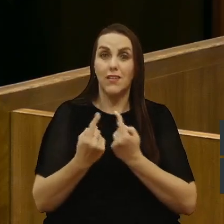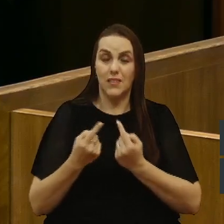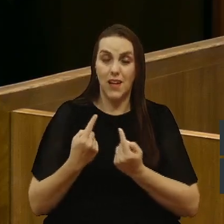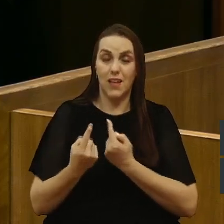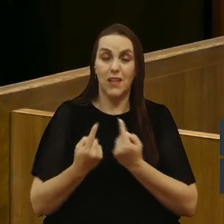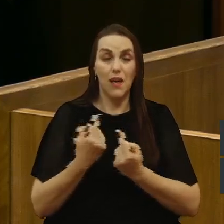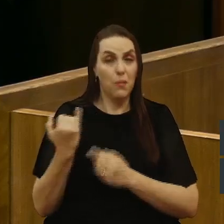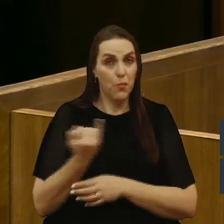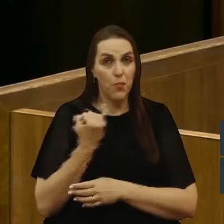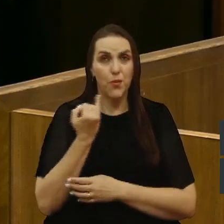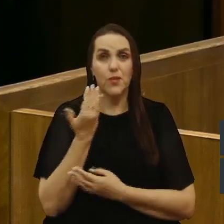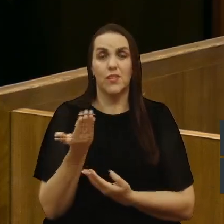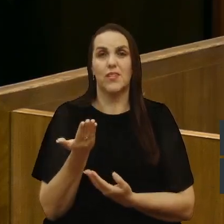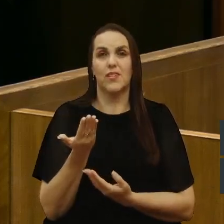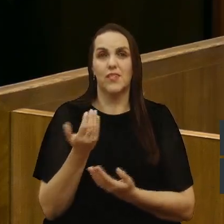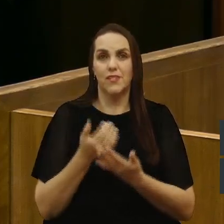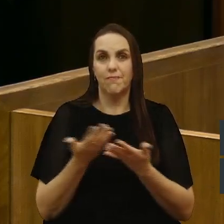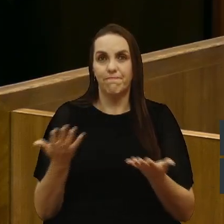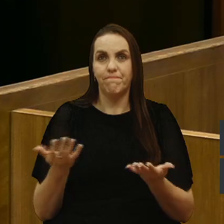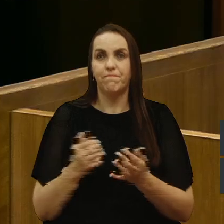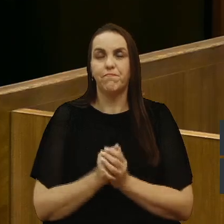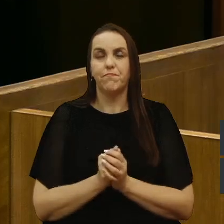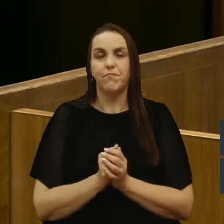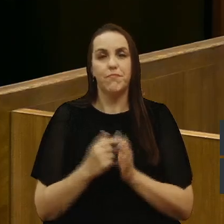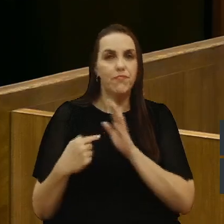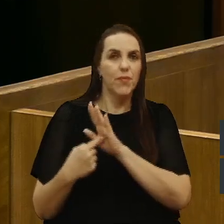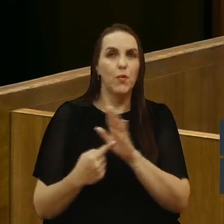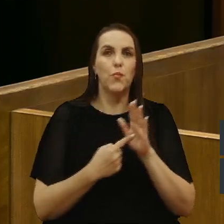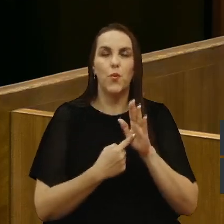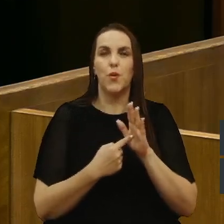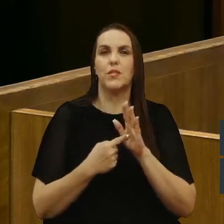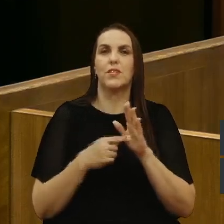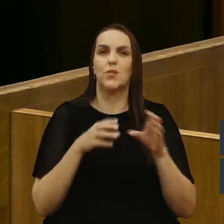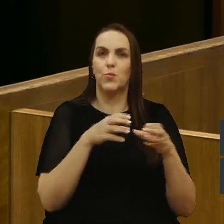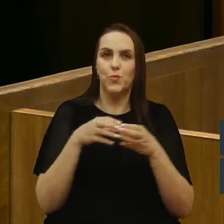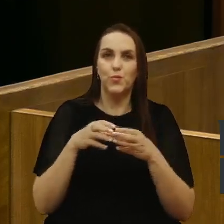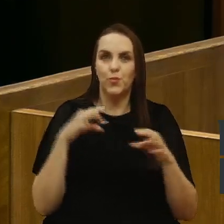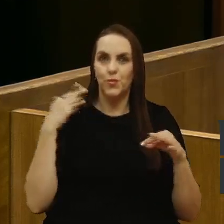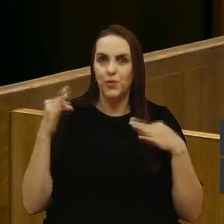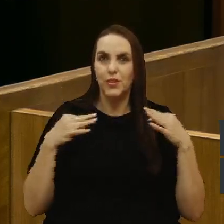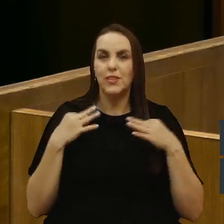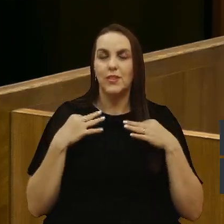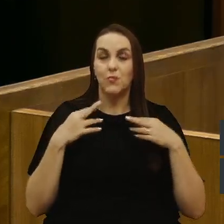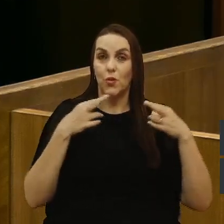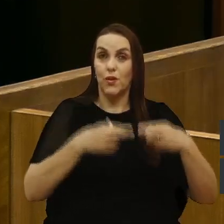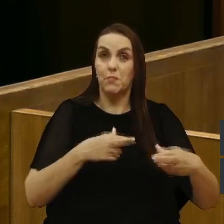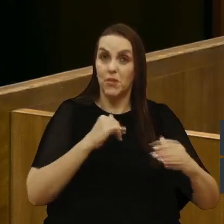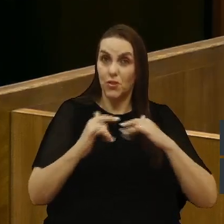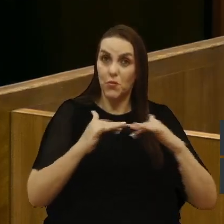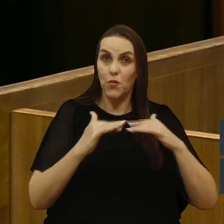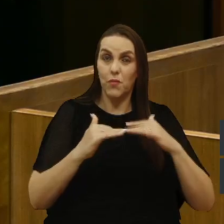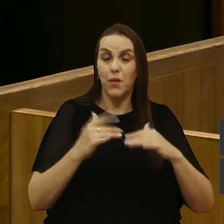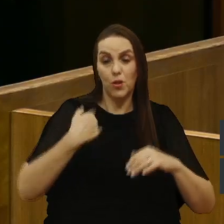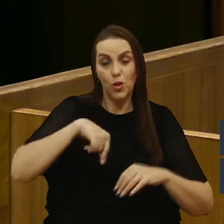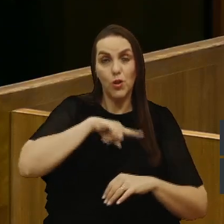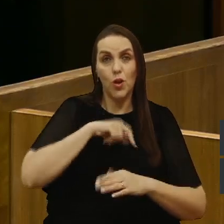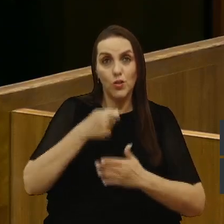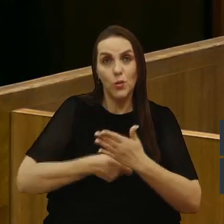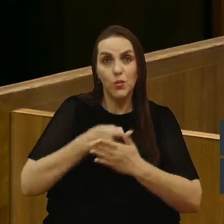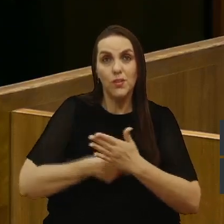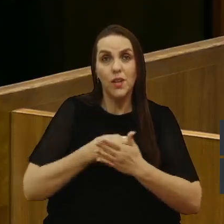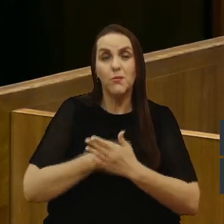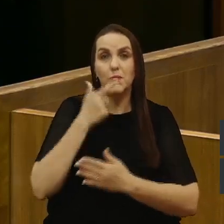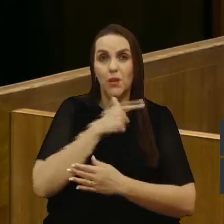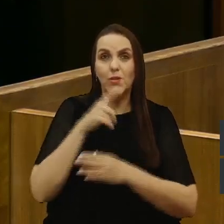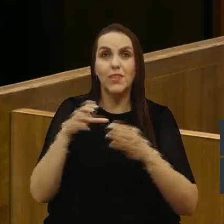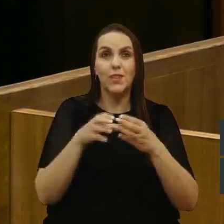ela retrata, assim, a situação do nosso turismo, uma região movimentada. Se a gente briga por isso, a gente tem que ter condições,